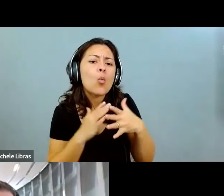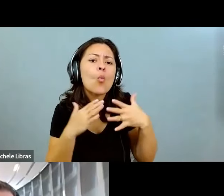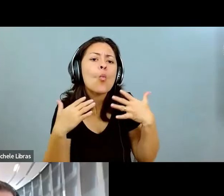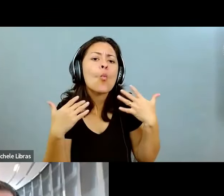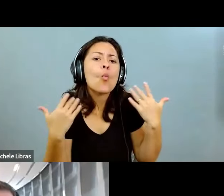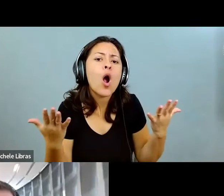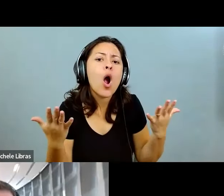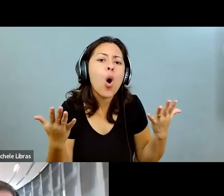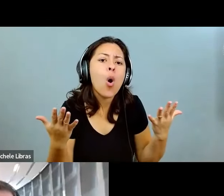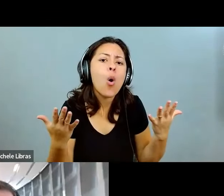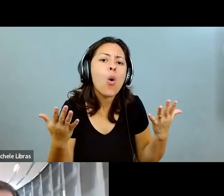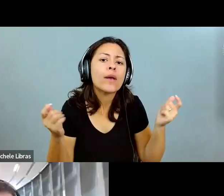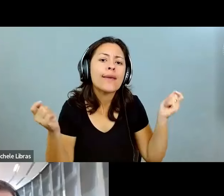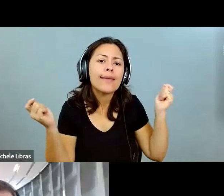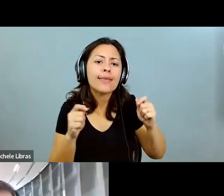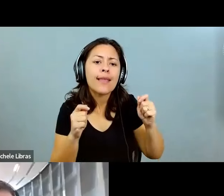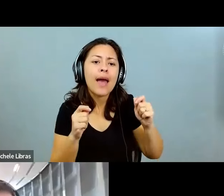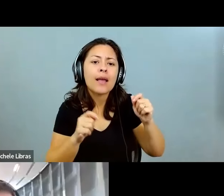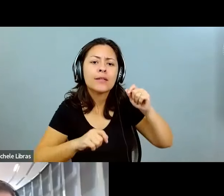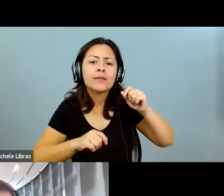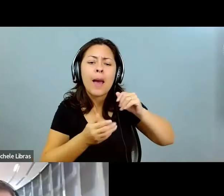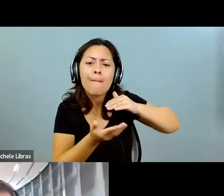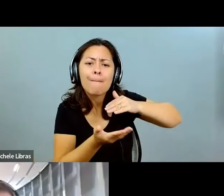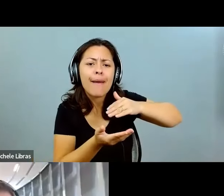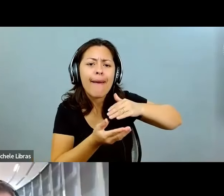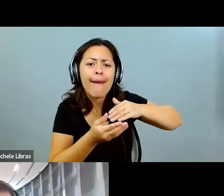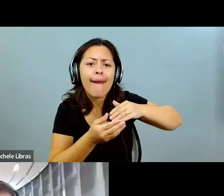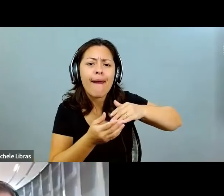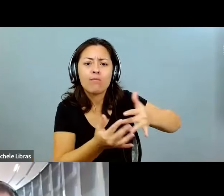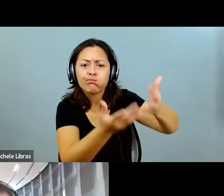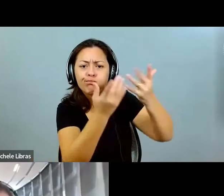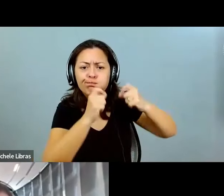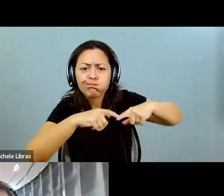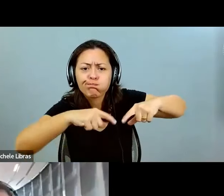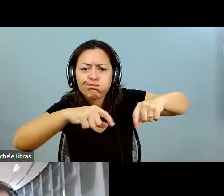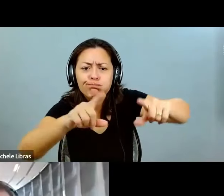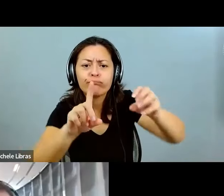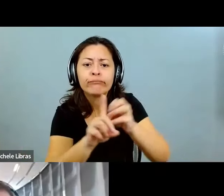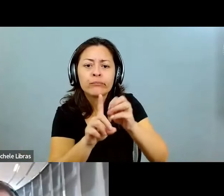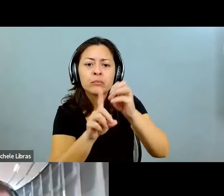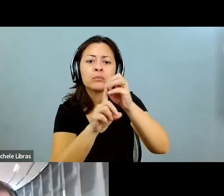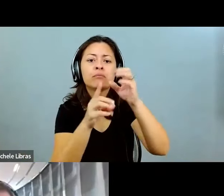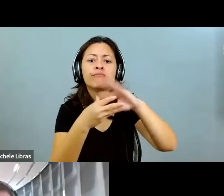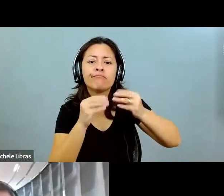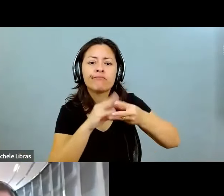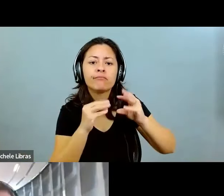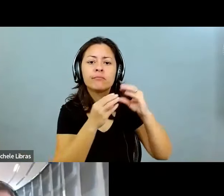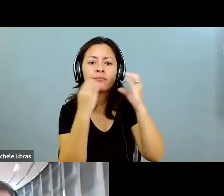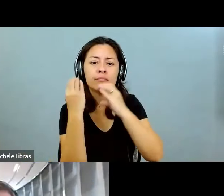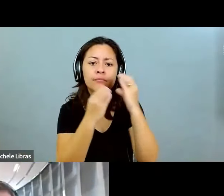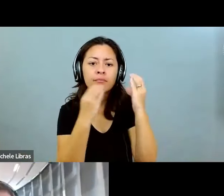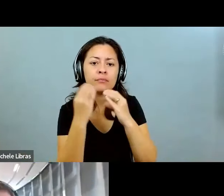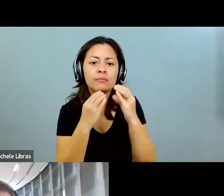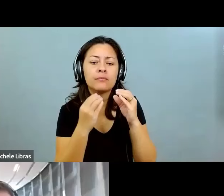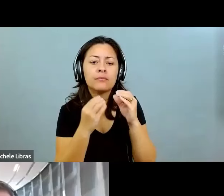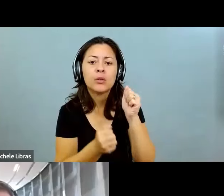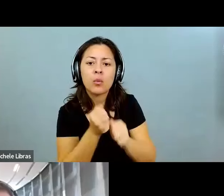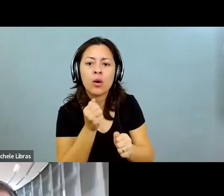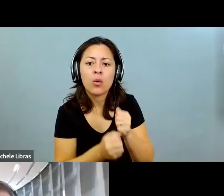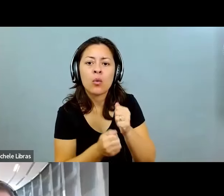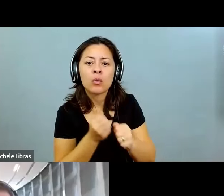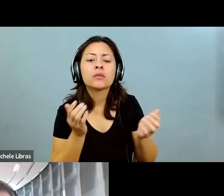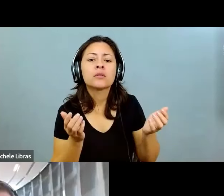em produzir soja milho algodão trigo aroo a capacidade instalada Ela